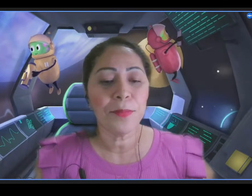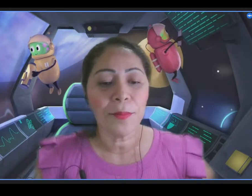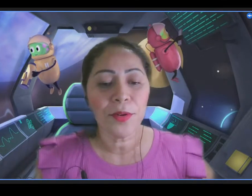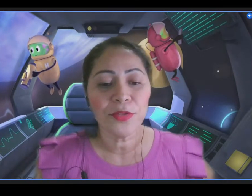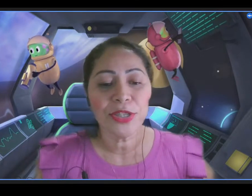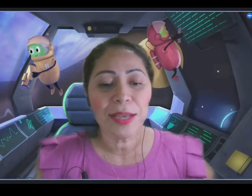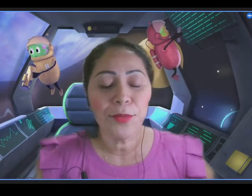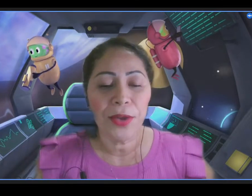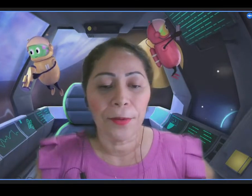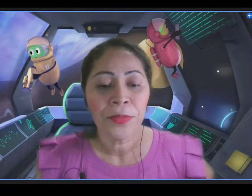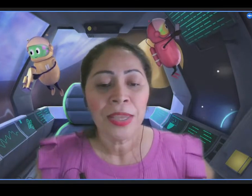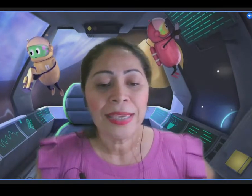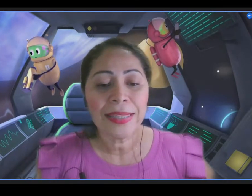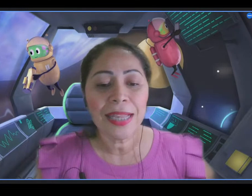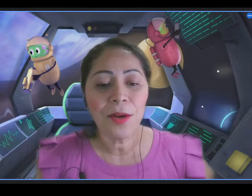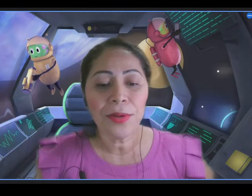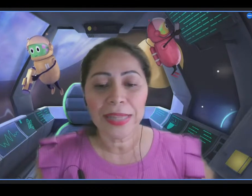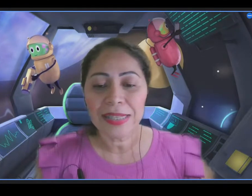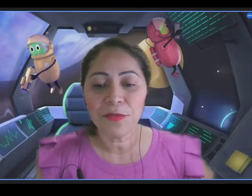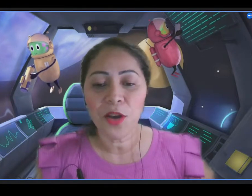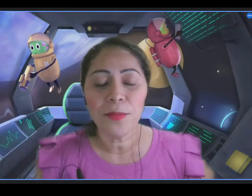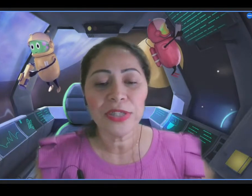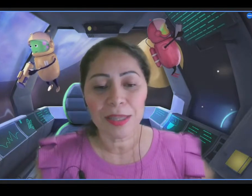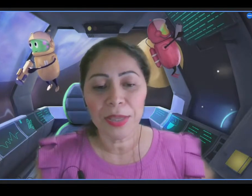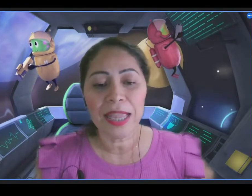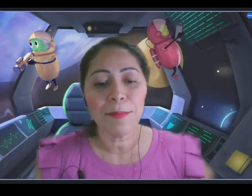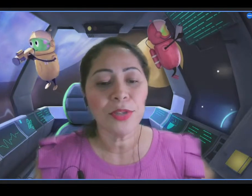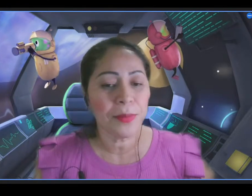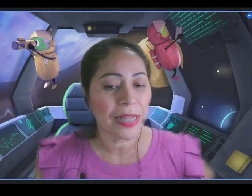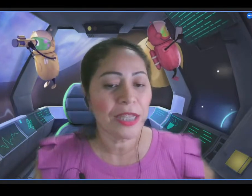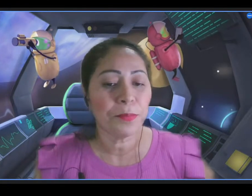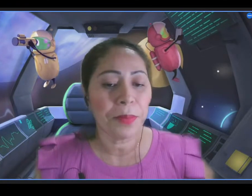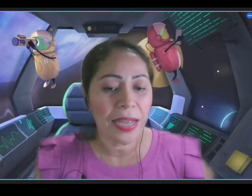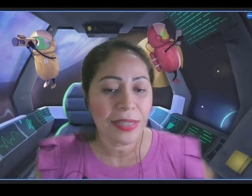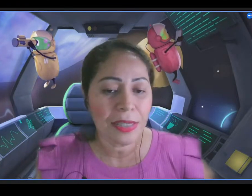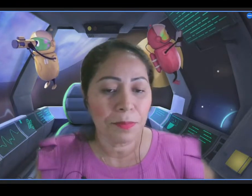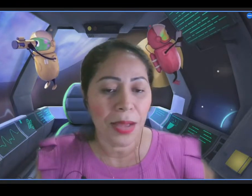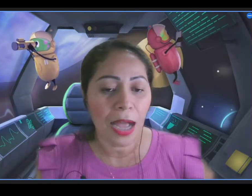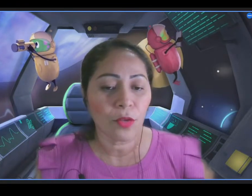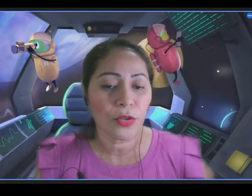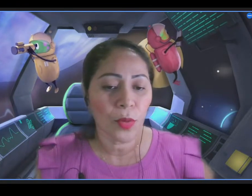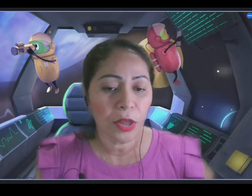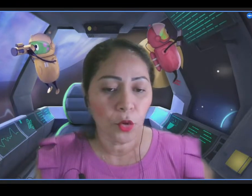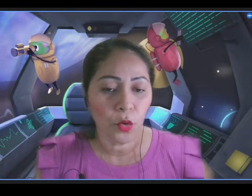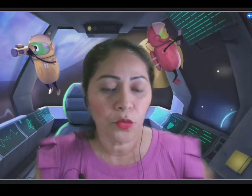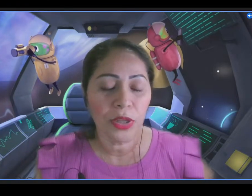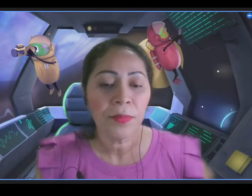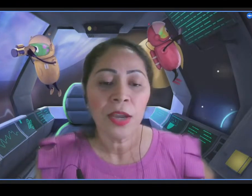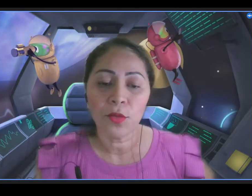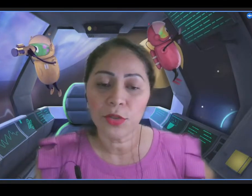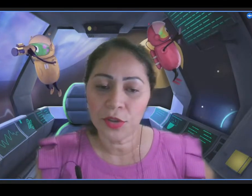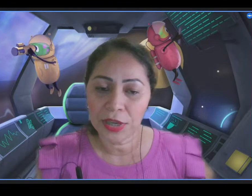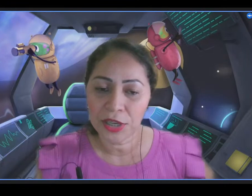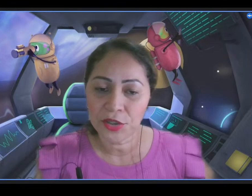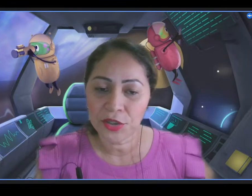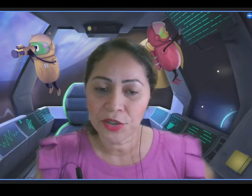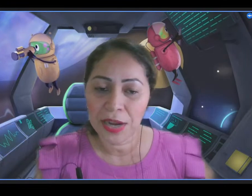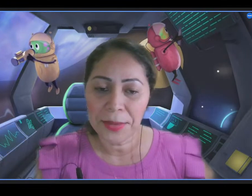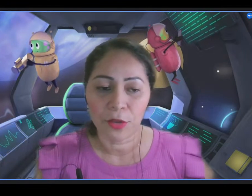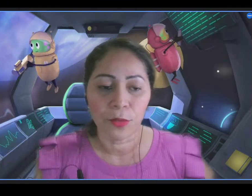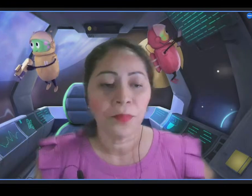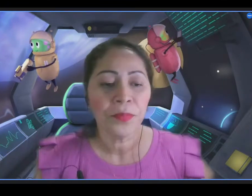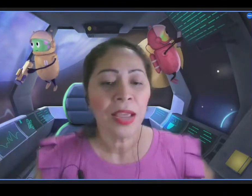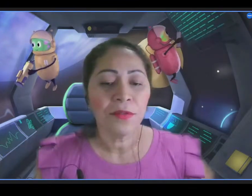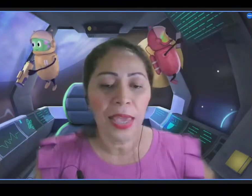encaminhando para o professor Samuel. Então, dessa forma, você também tem a possibilidade de participar com sua dúvida, com seu